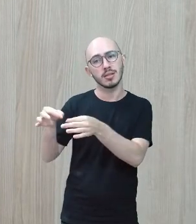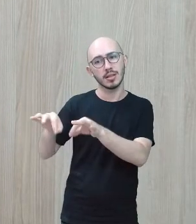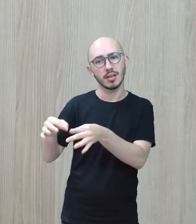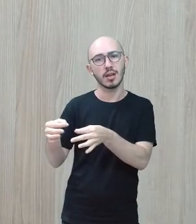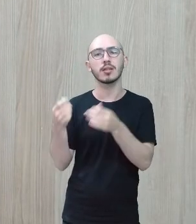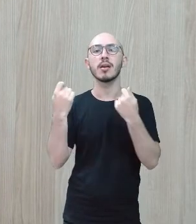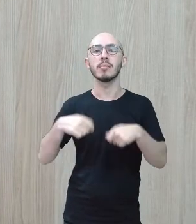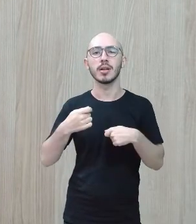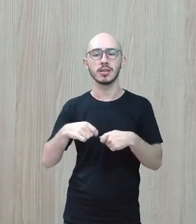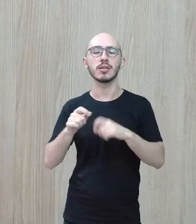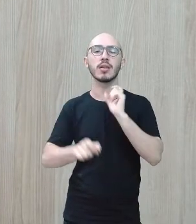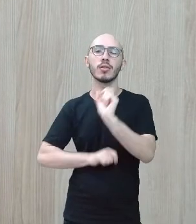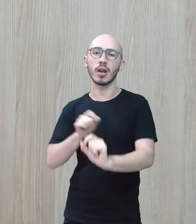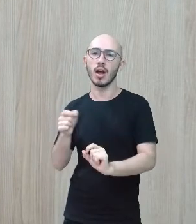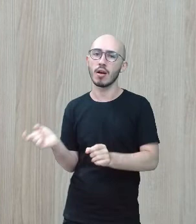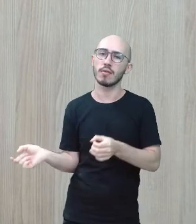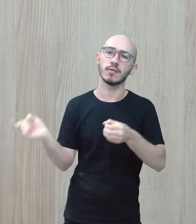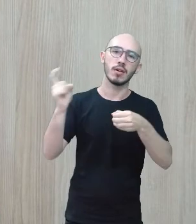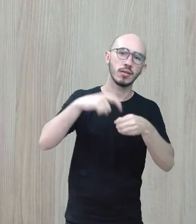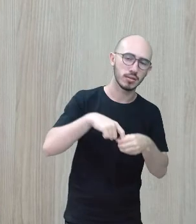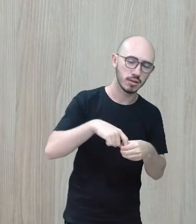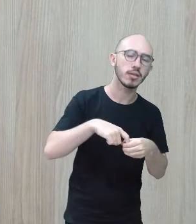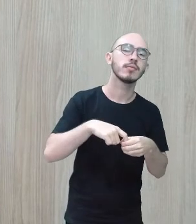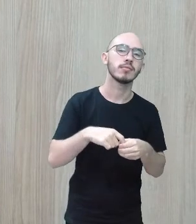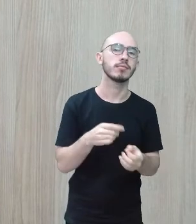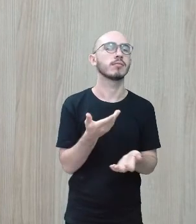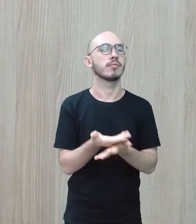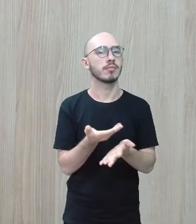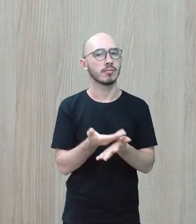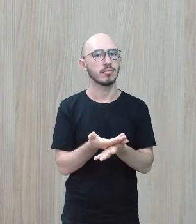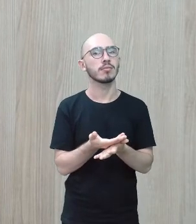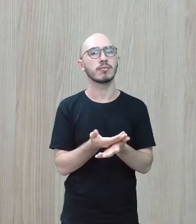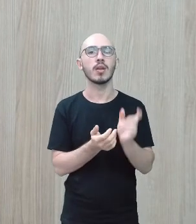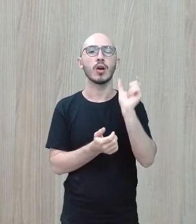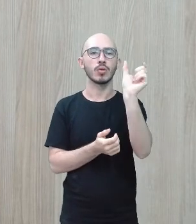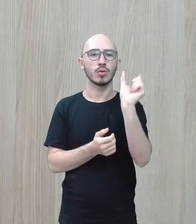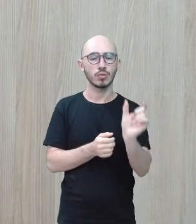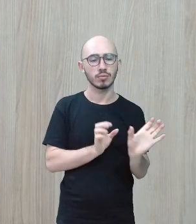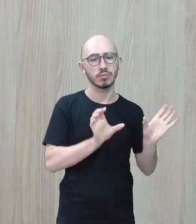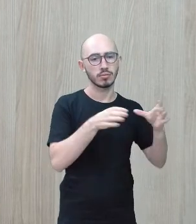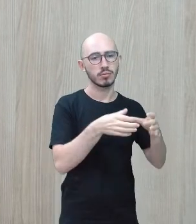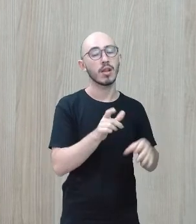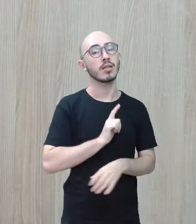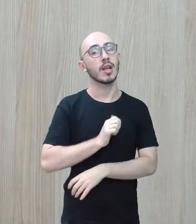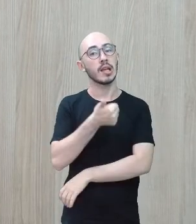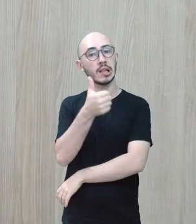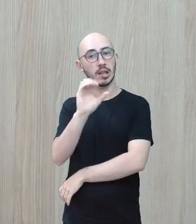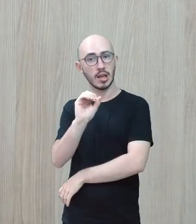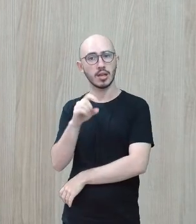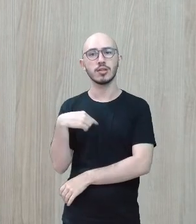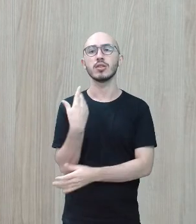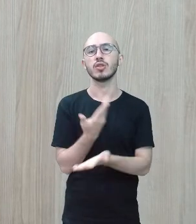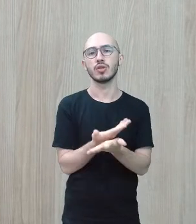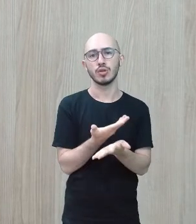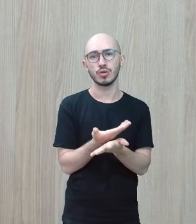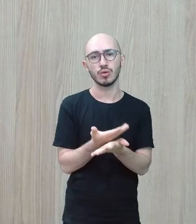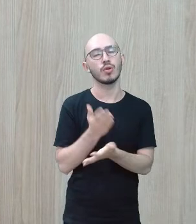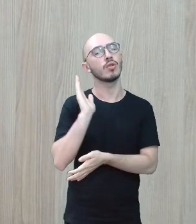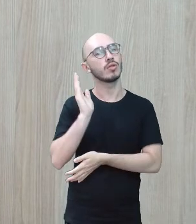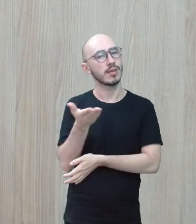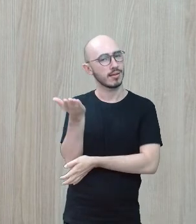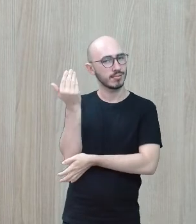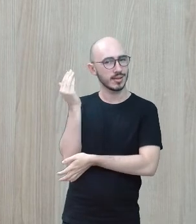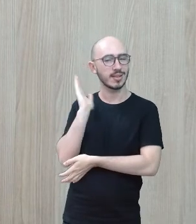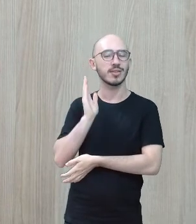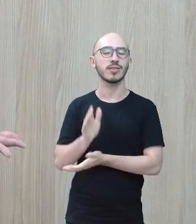dúvida, voltar para as classes de palavras, que são as 10 que a gente já estudou aqui em aula anterior,